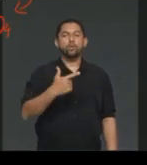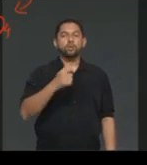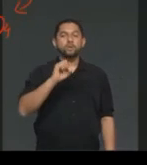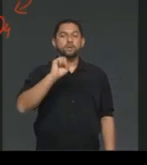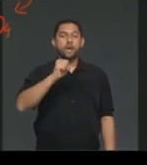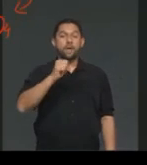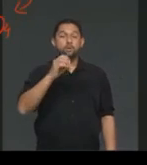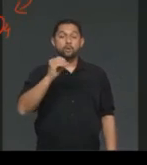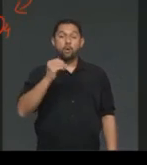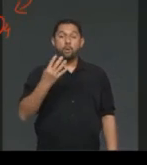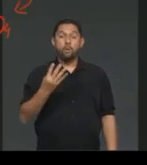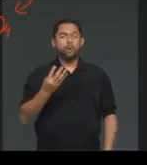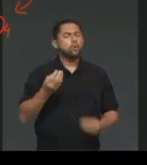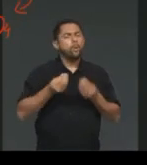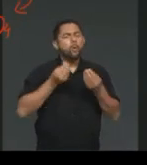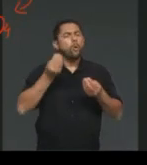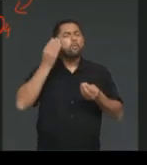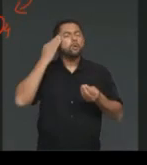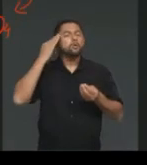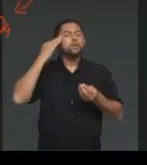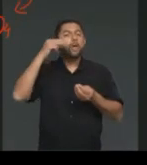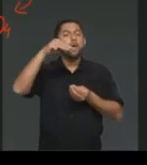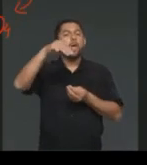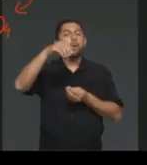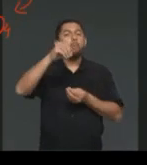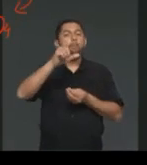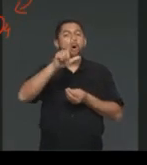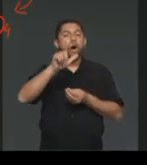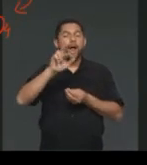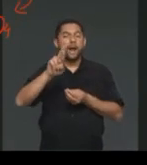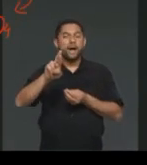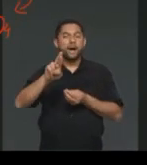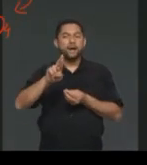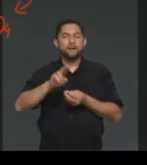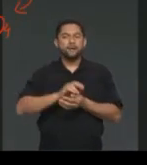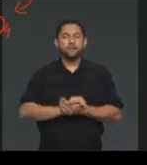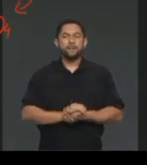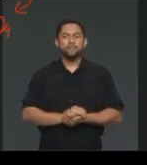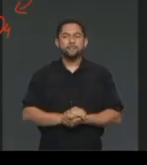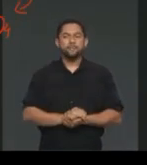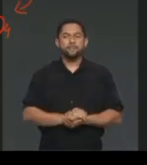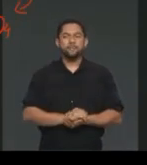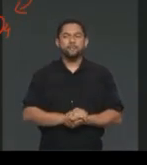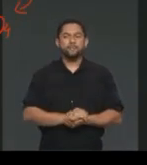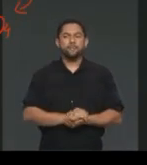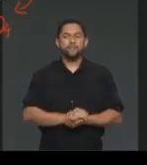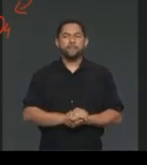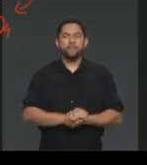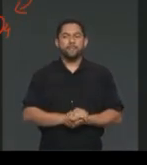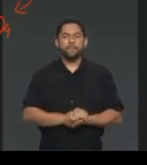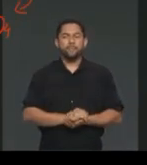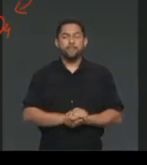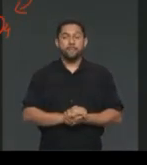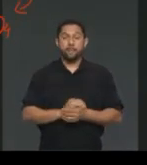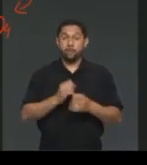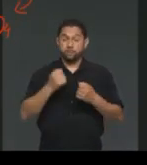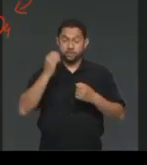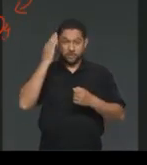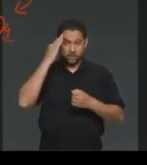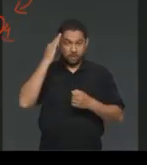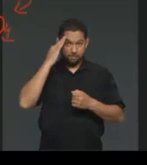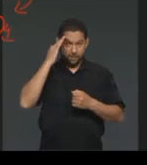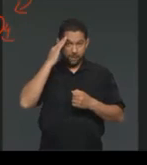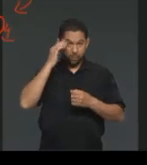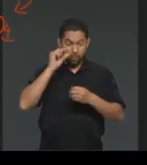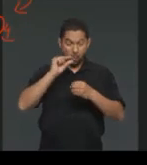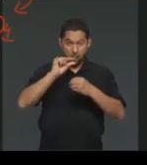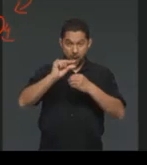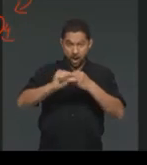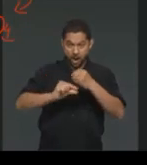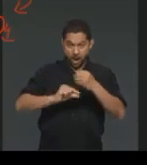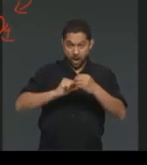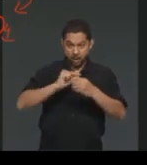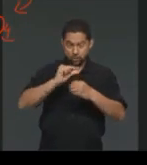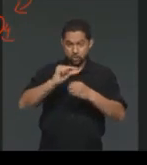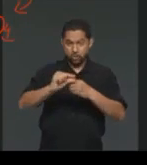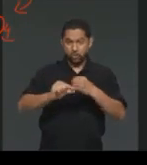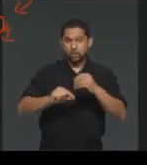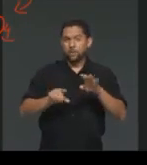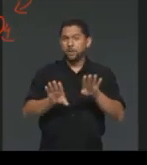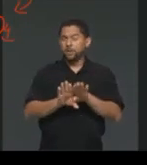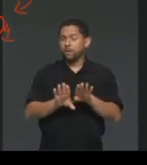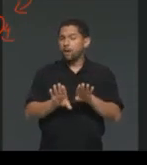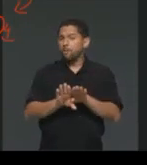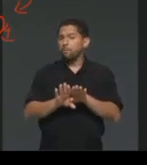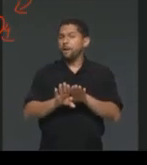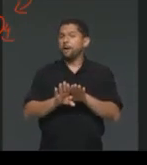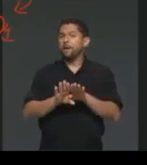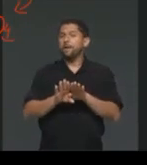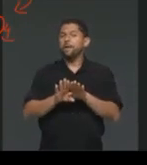molar dessa substância? Eu preciso verificar o índice de atomicidade e